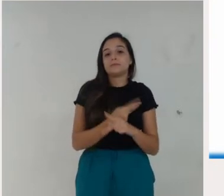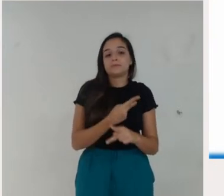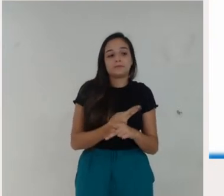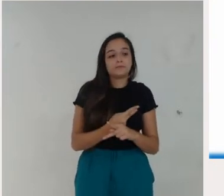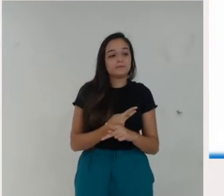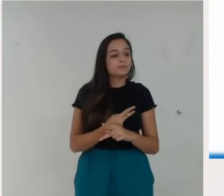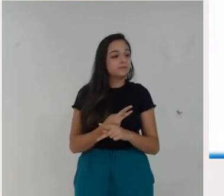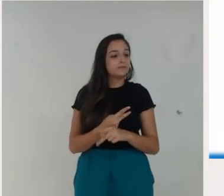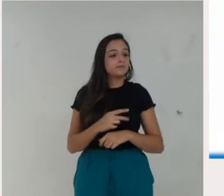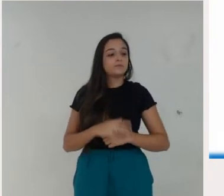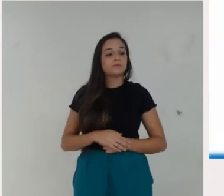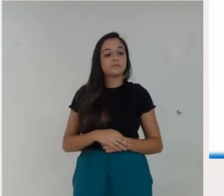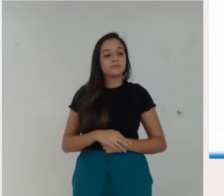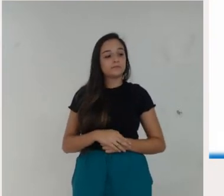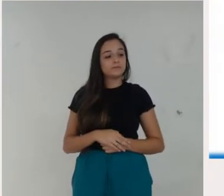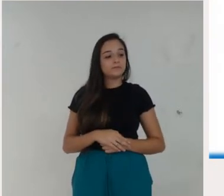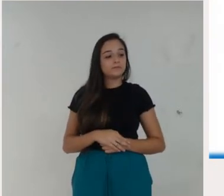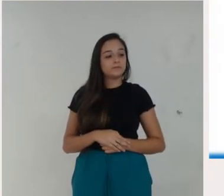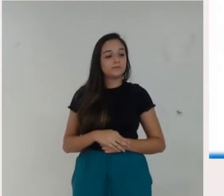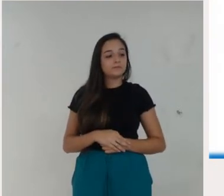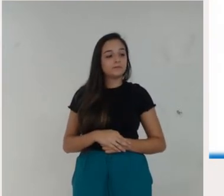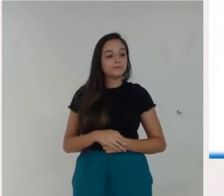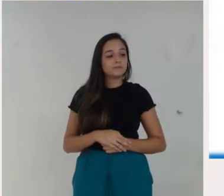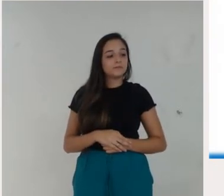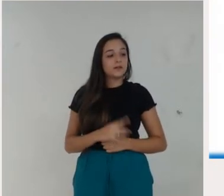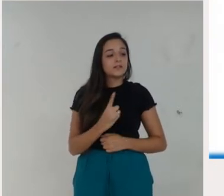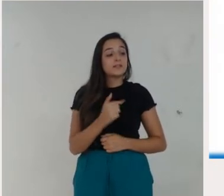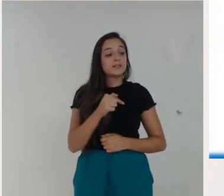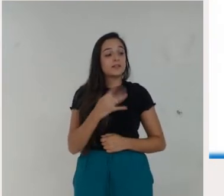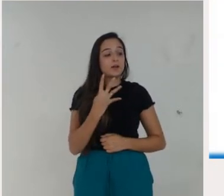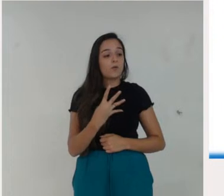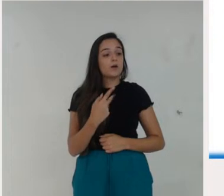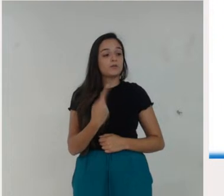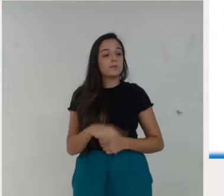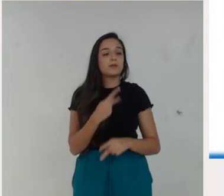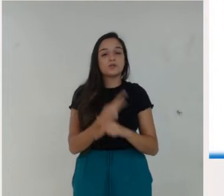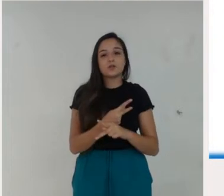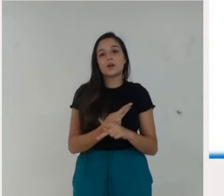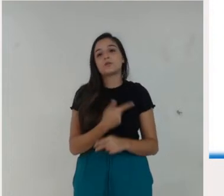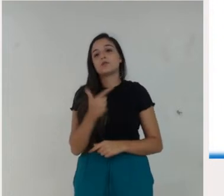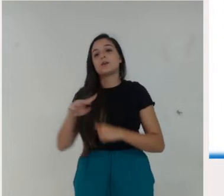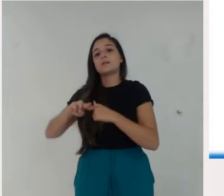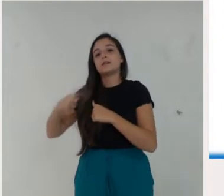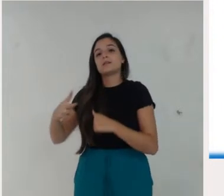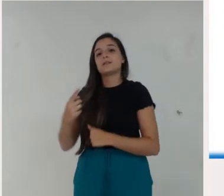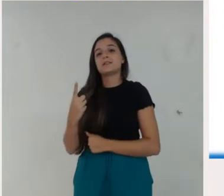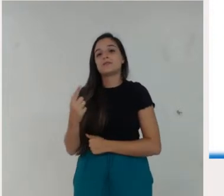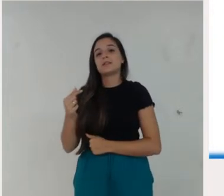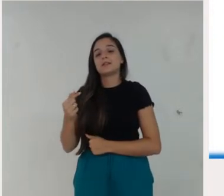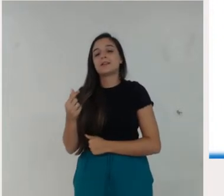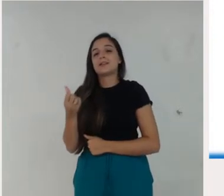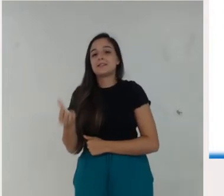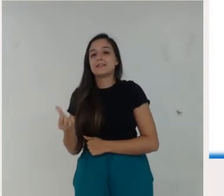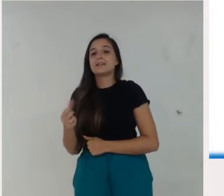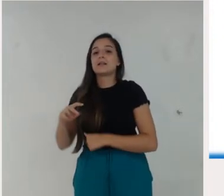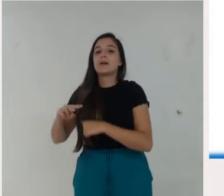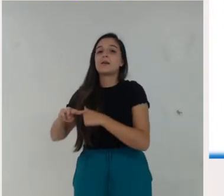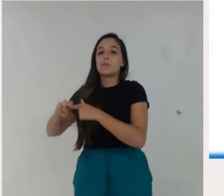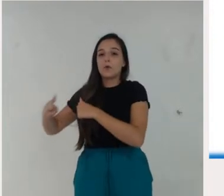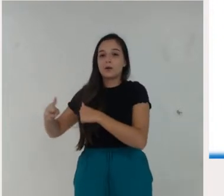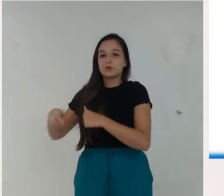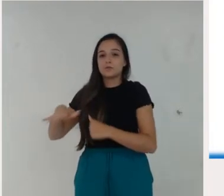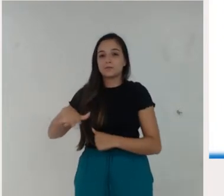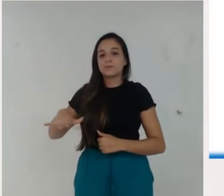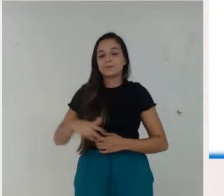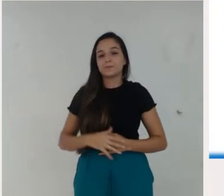174 no POSTRAD e 83 na POET. Desses trabalhos, quando a gente vai